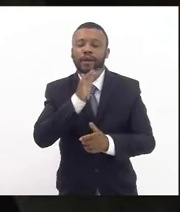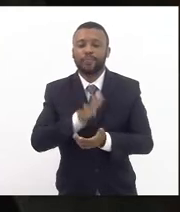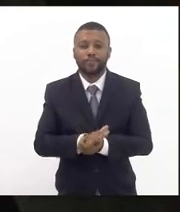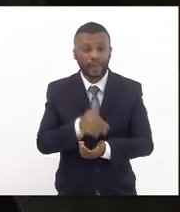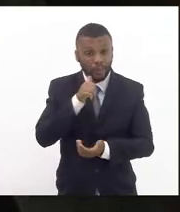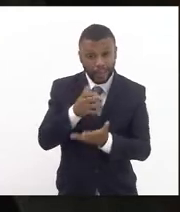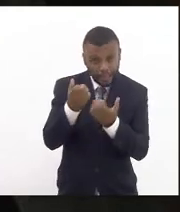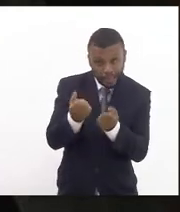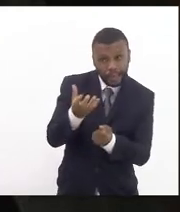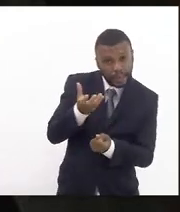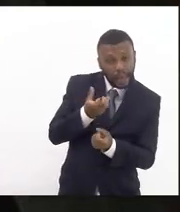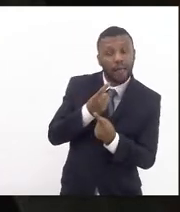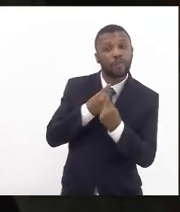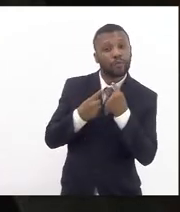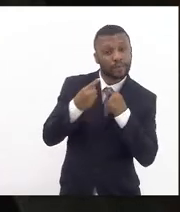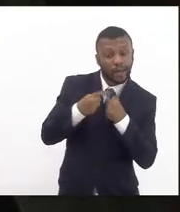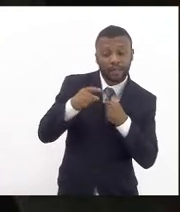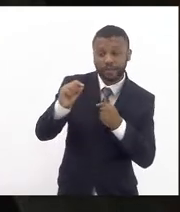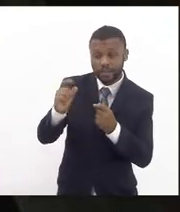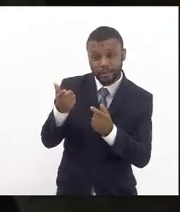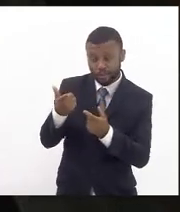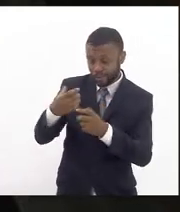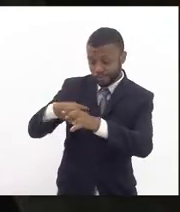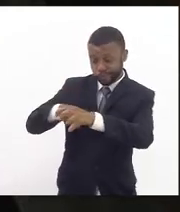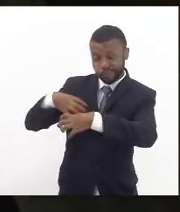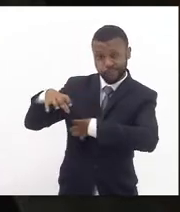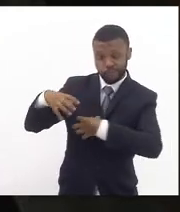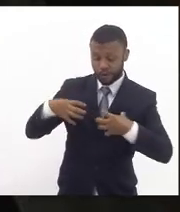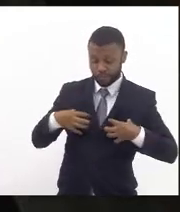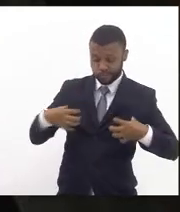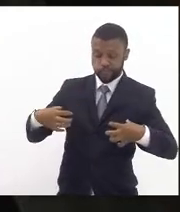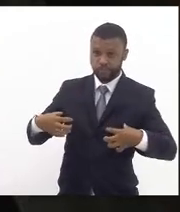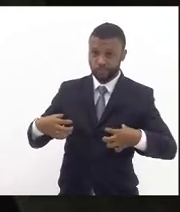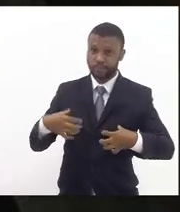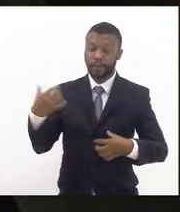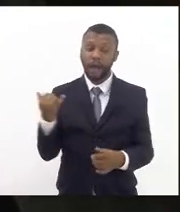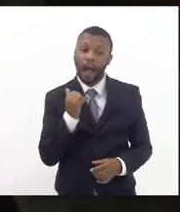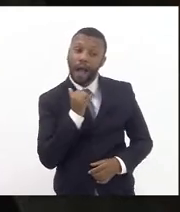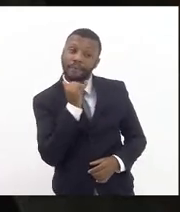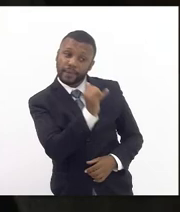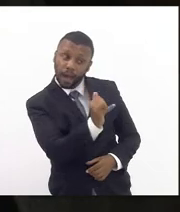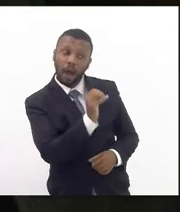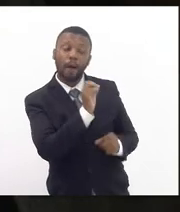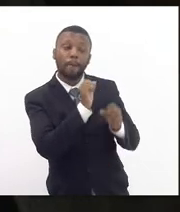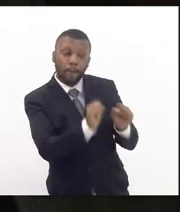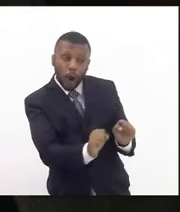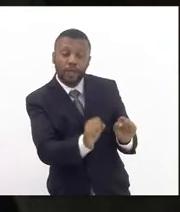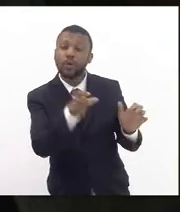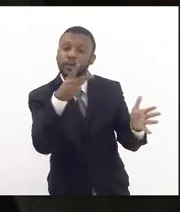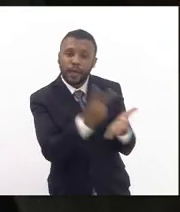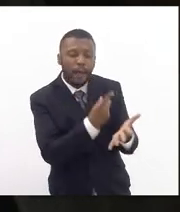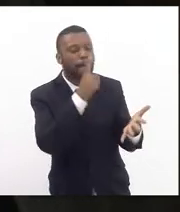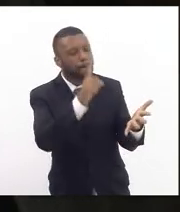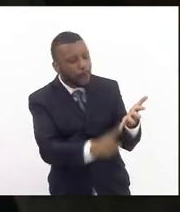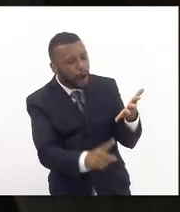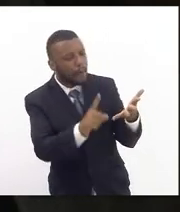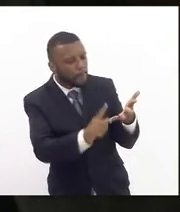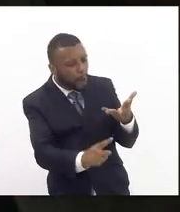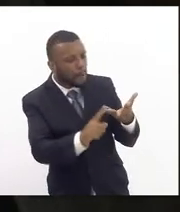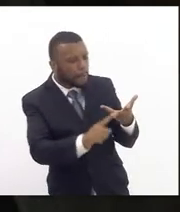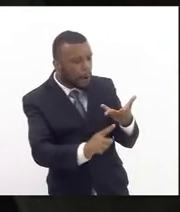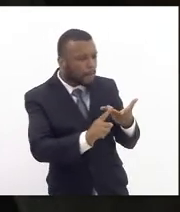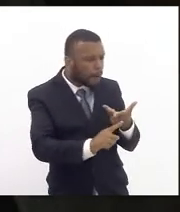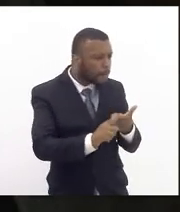implante, se advertida que ele pode ocasionar tais problemas, que ela saiba quais são